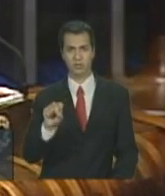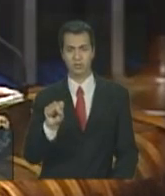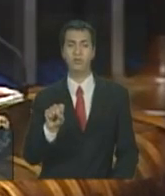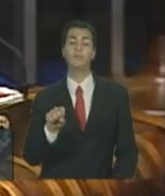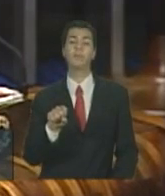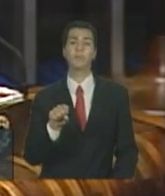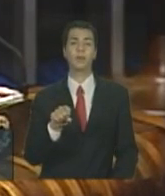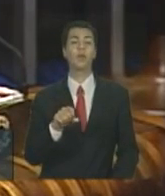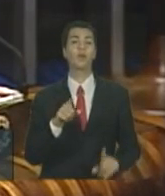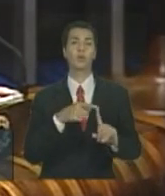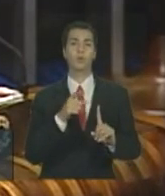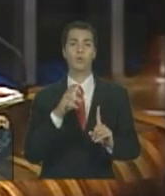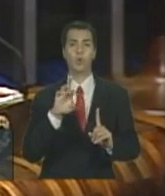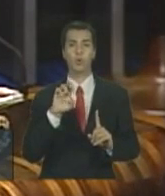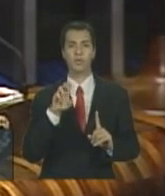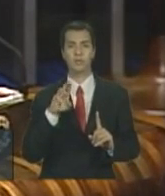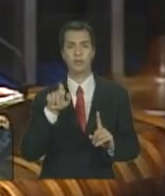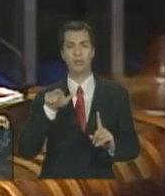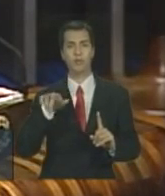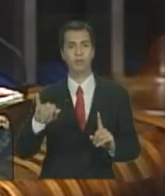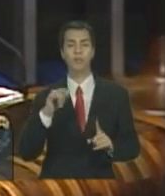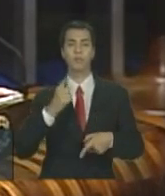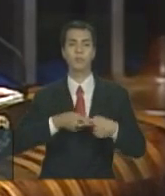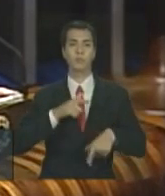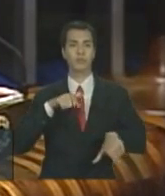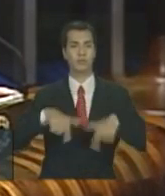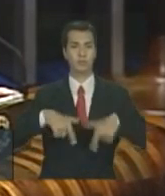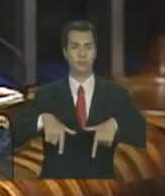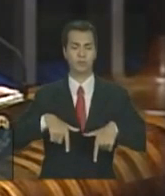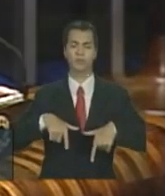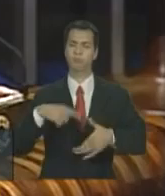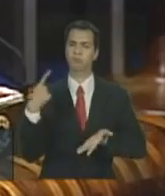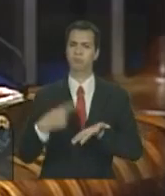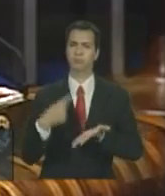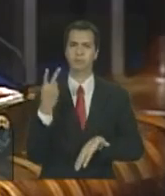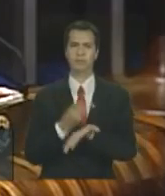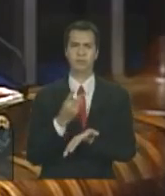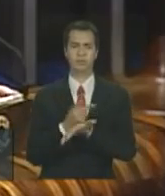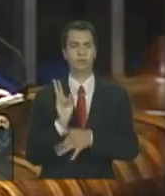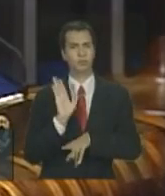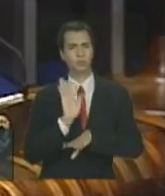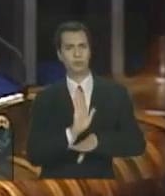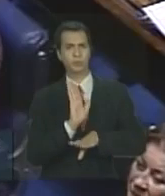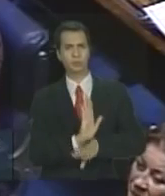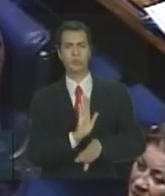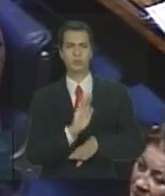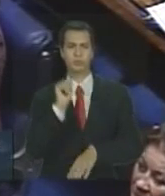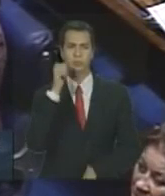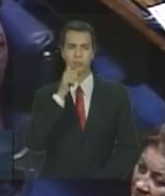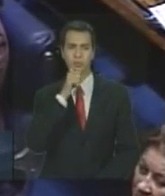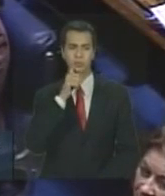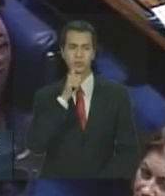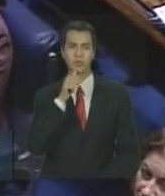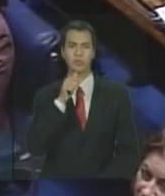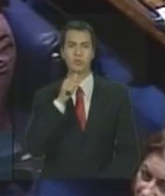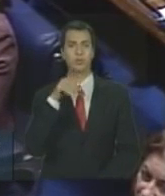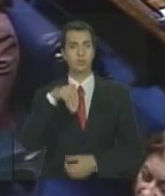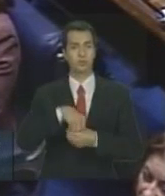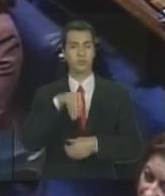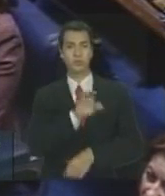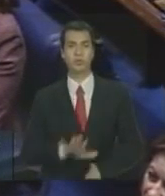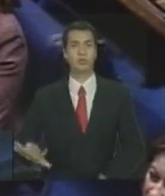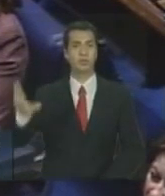pelas suas atividades e pelo seu compromisso com a luta das mulheres na região norte do país.